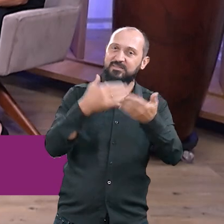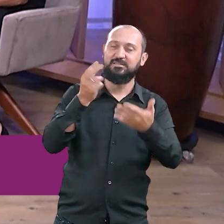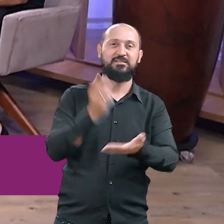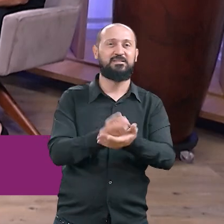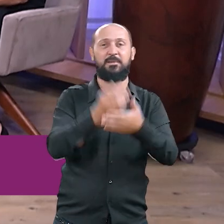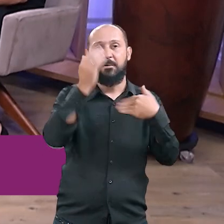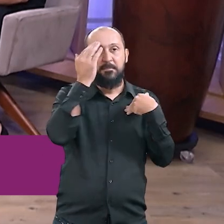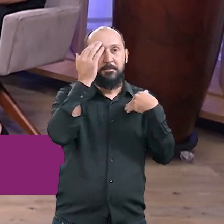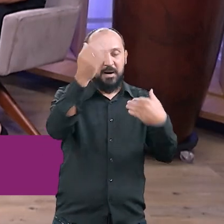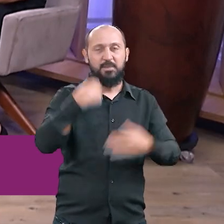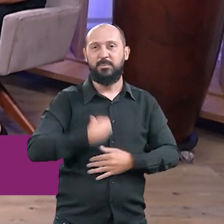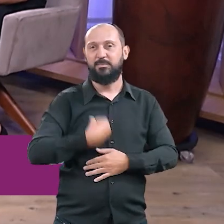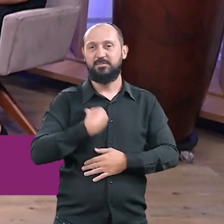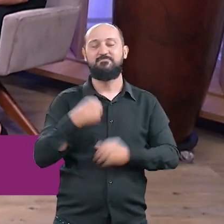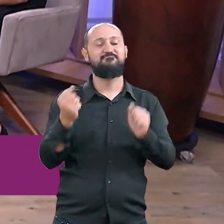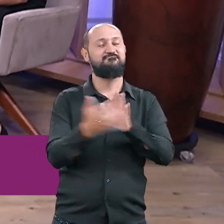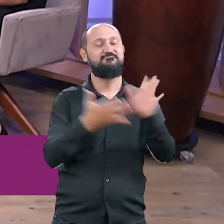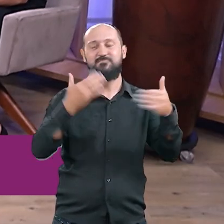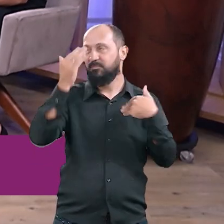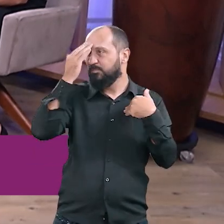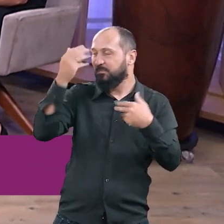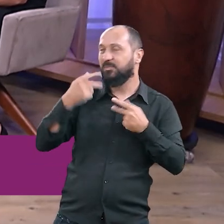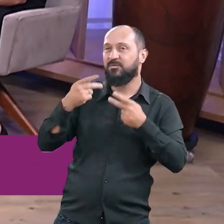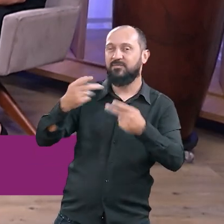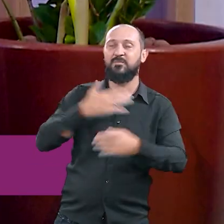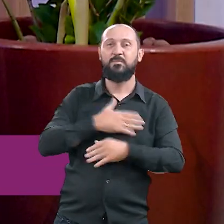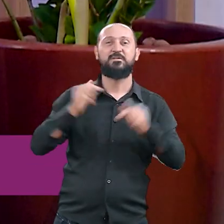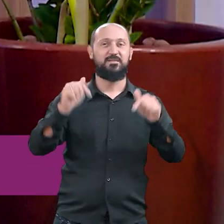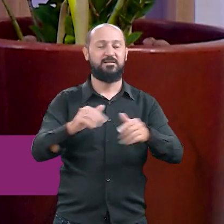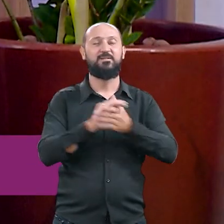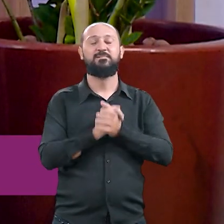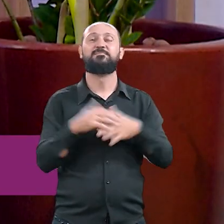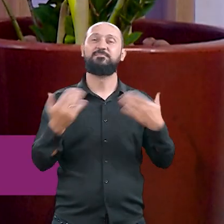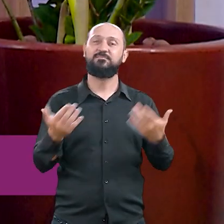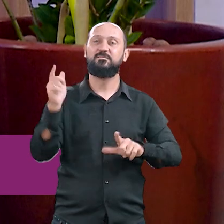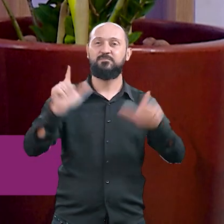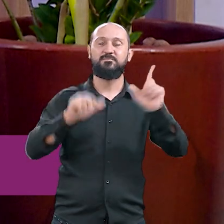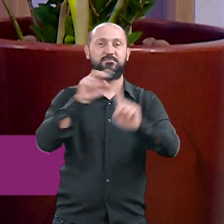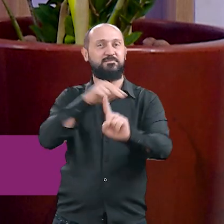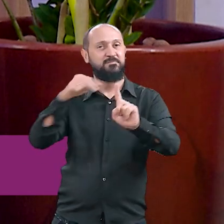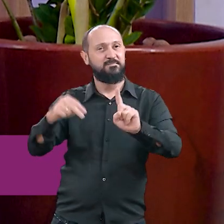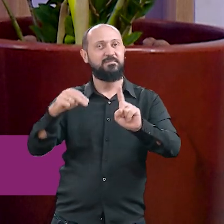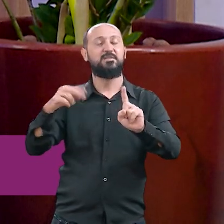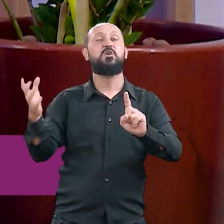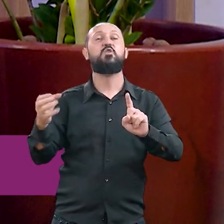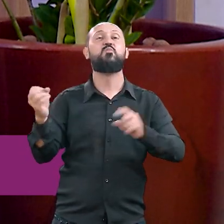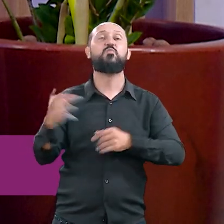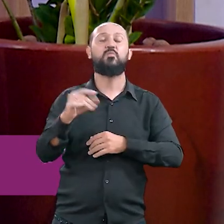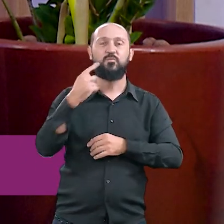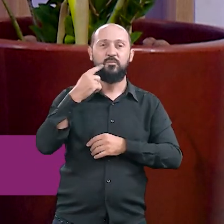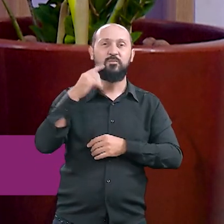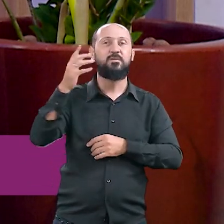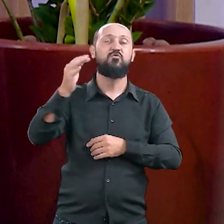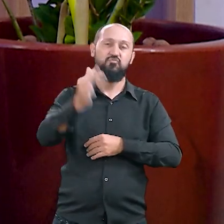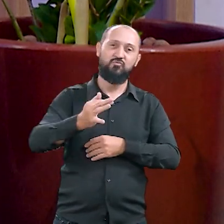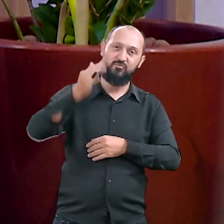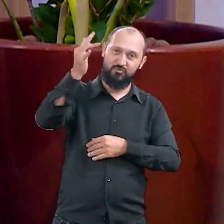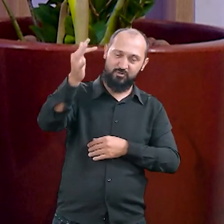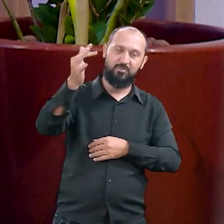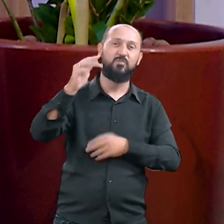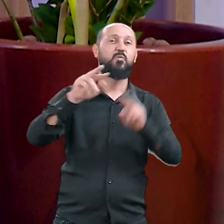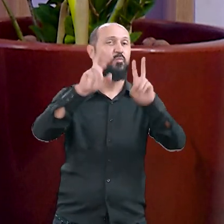resposta é muito rápida, né, Kenneth? Para a gente finalizar, né, bate-papo tão bom, falar para os nossos telespectadores, para quem acompanha aqui a nossa